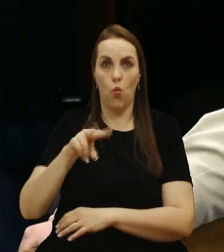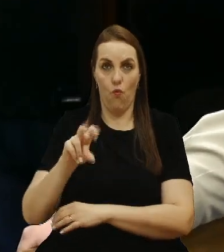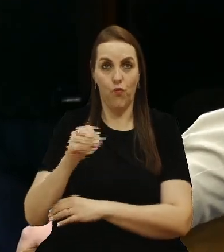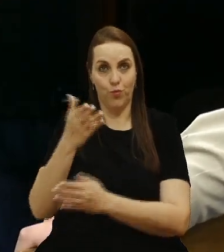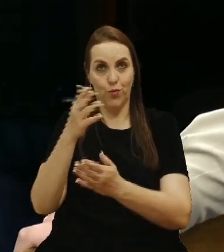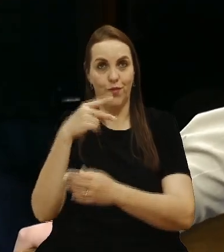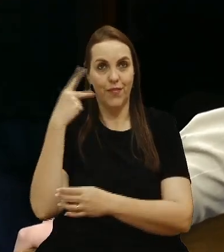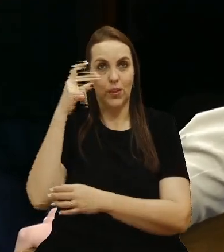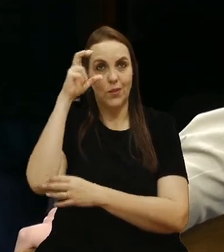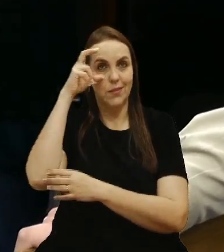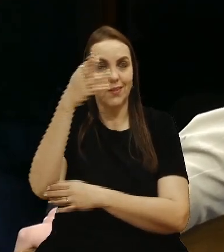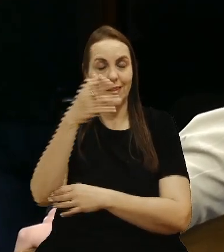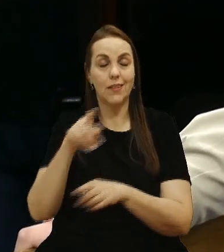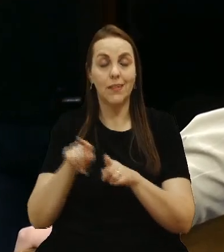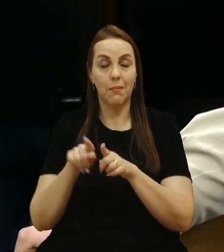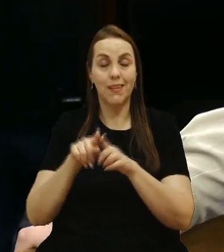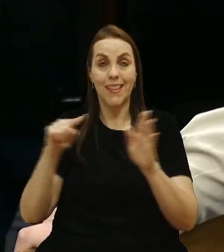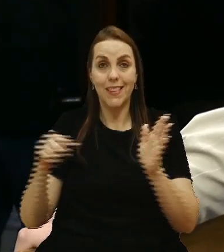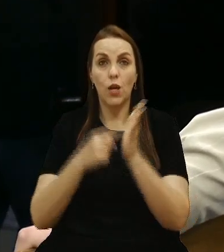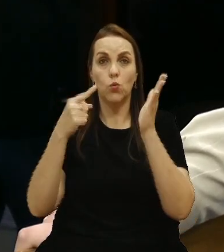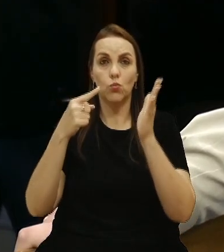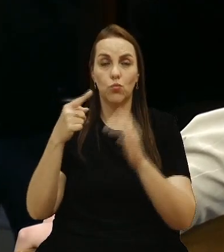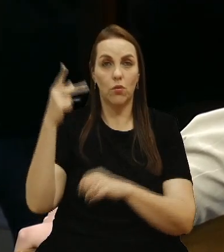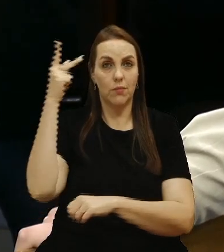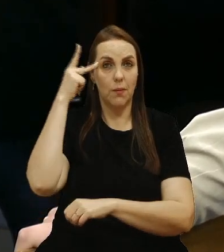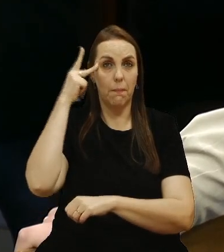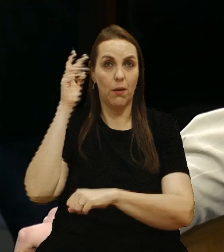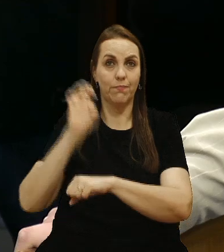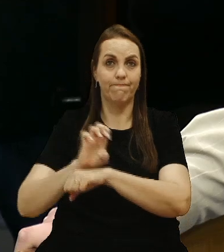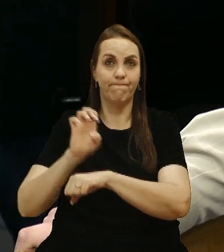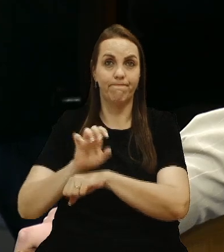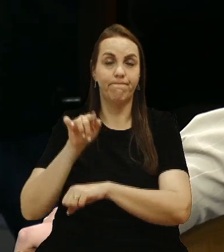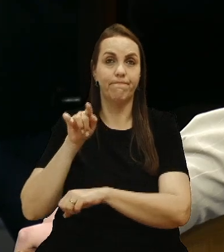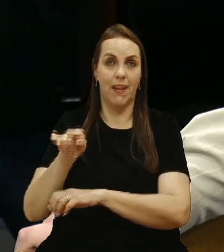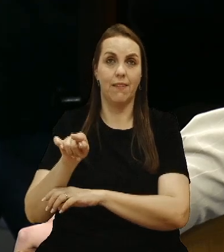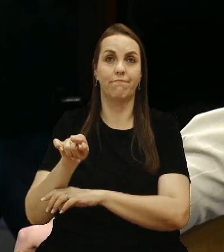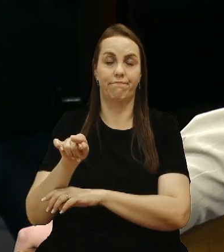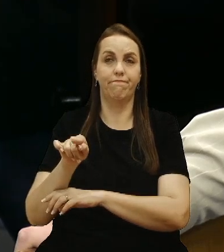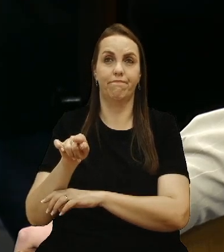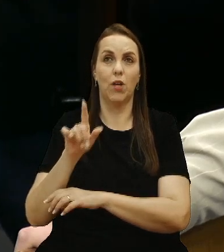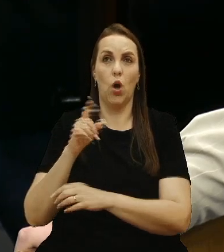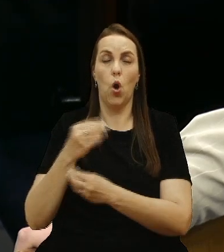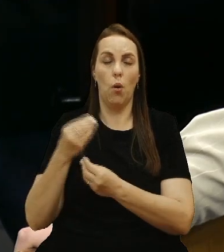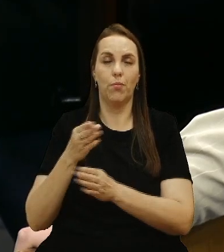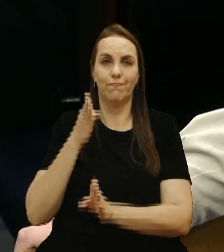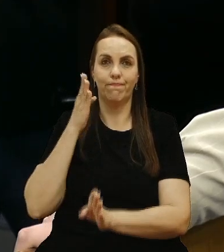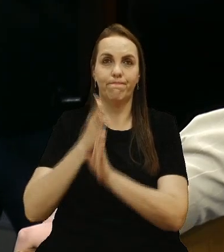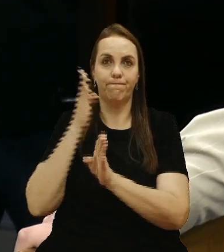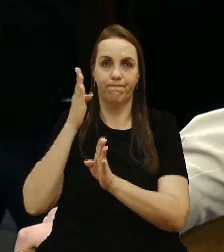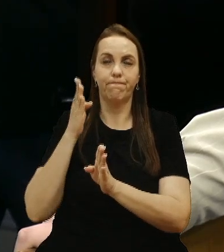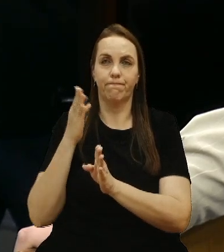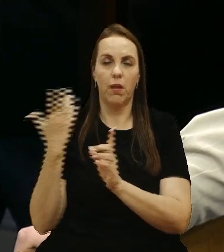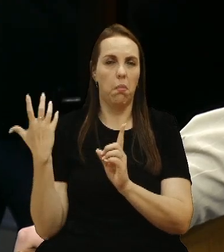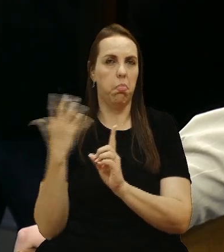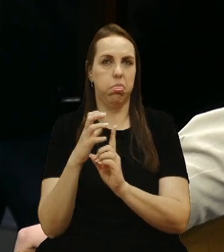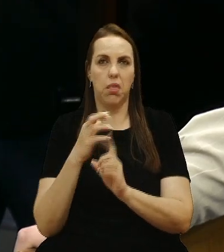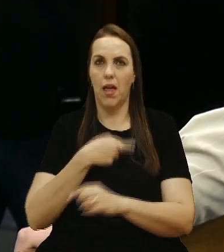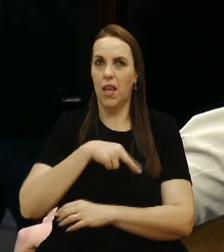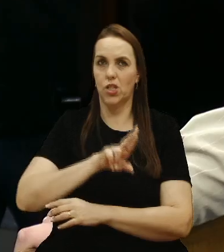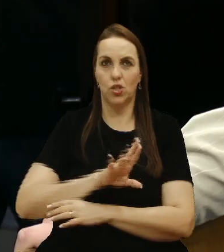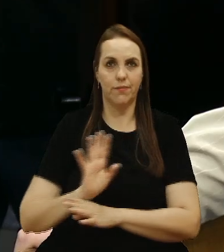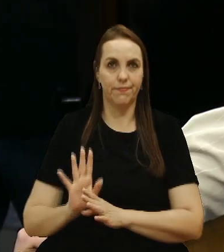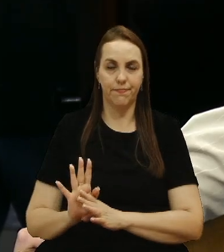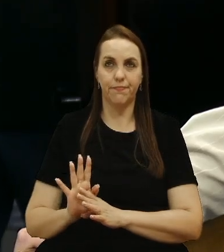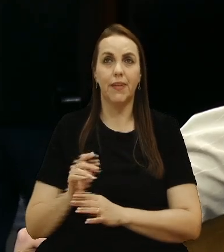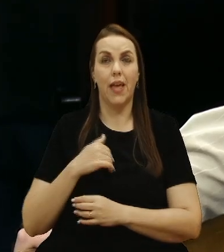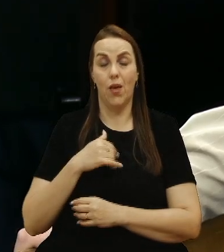ao Ministério Público do Estado de São Paulo essas práticas como flagrante crime de intolerância religiosa, e eu lamento que nós não tenhamos sido